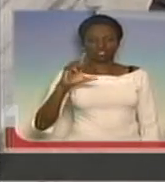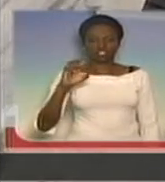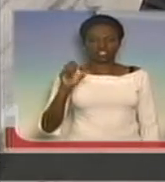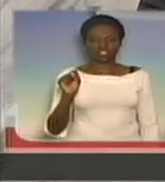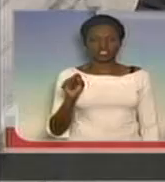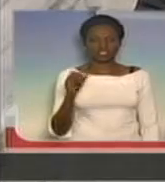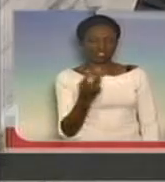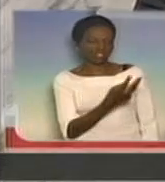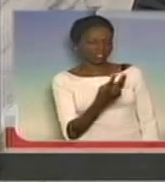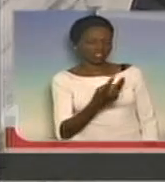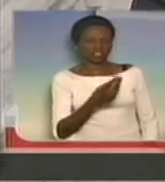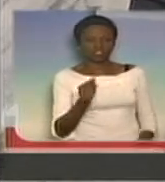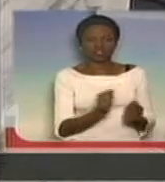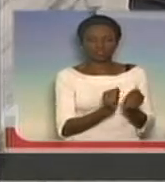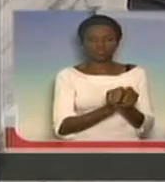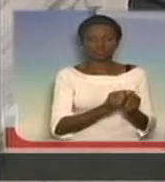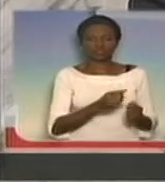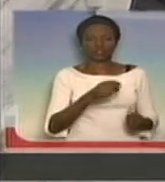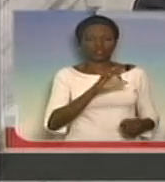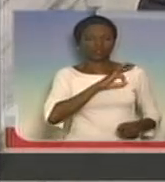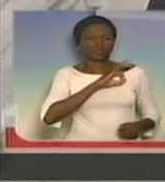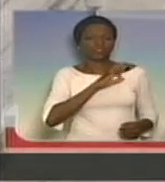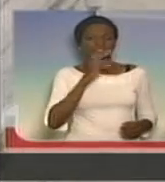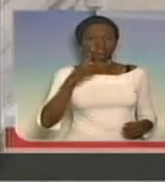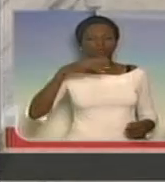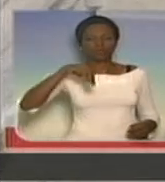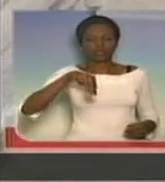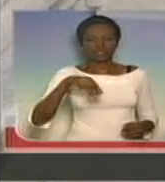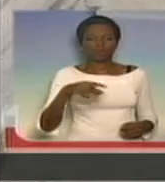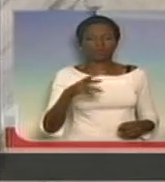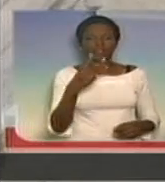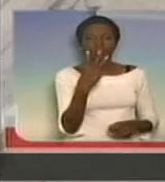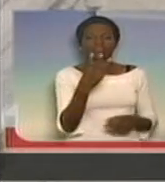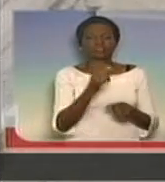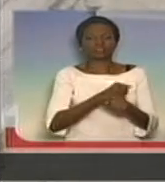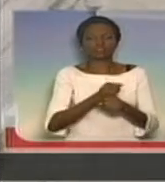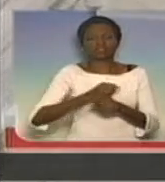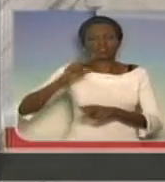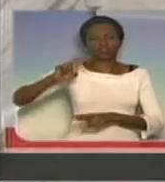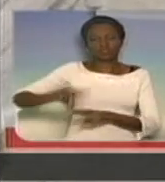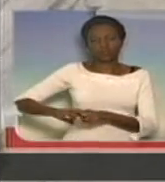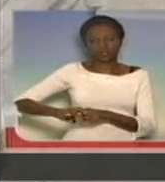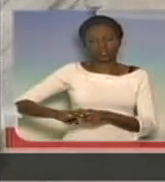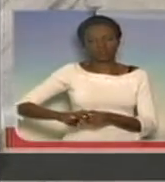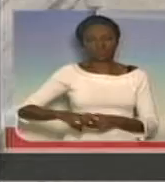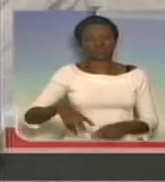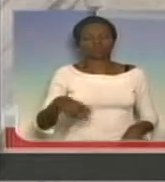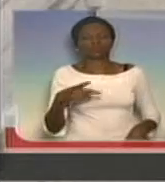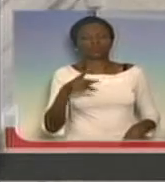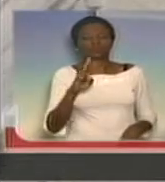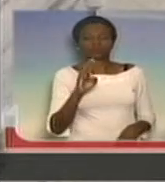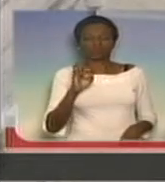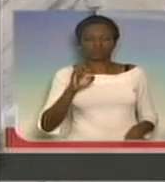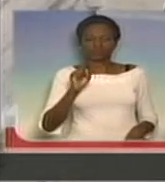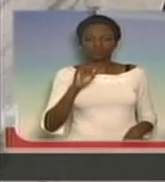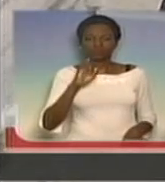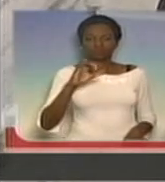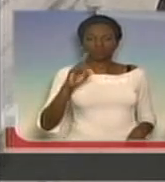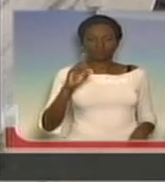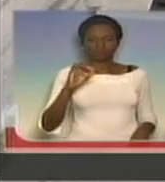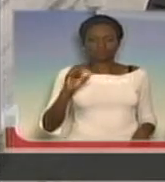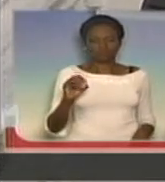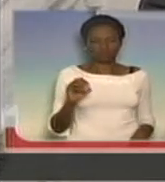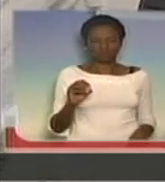3 anos da vida deles presos no presídio militar Romão Gomes, e no julgamento foram absolvidos, porque